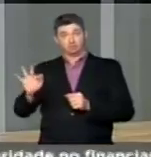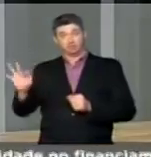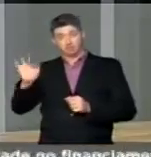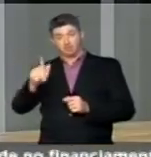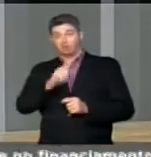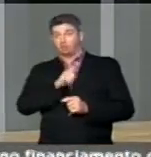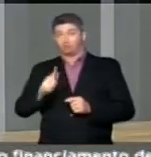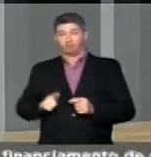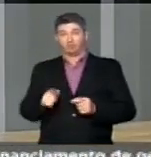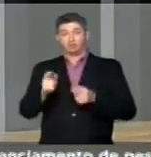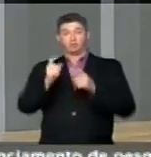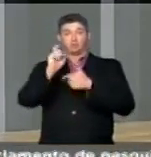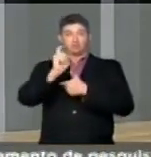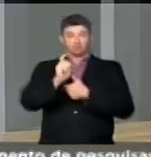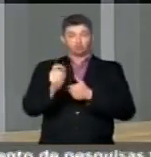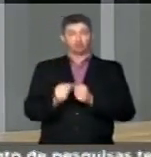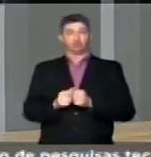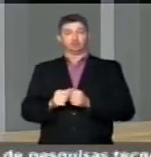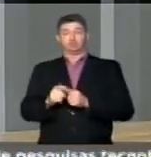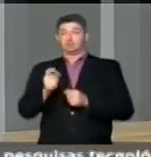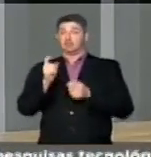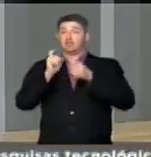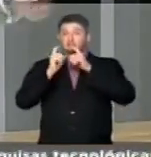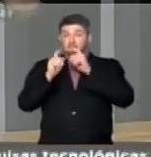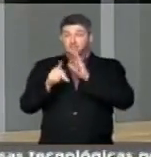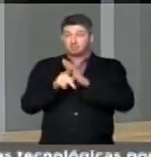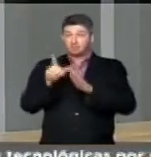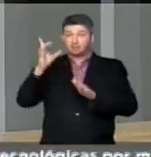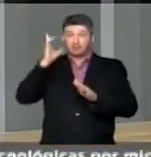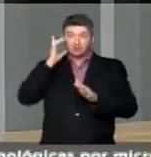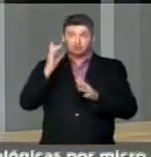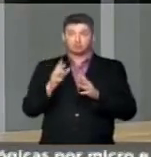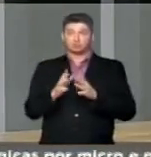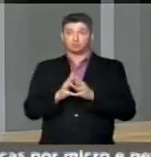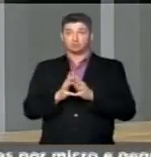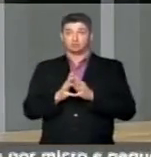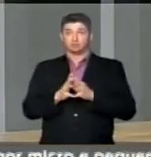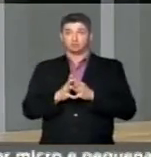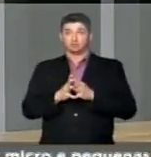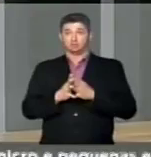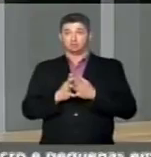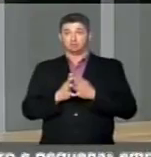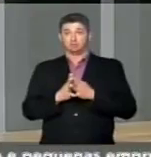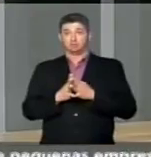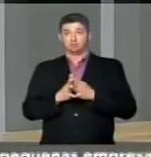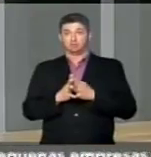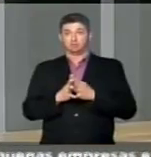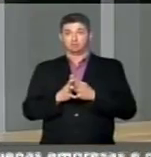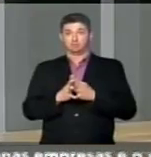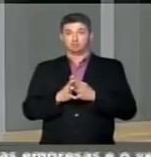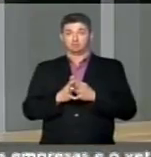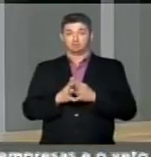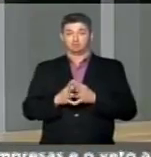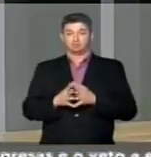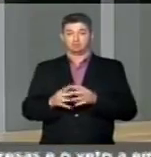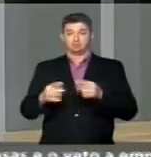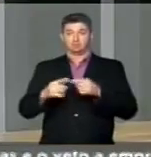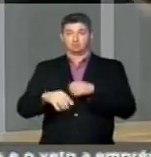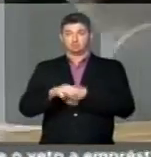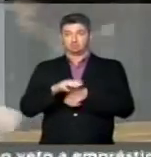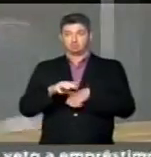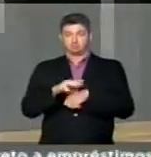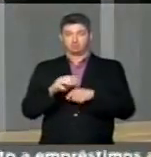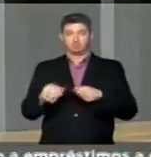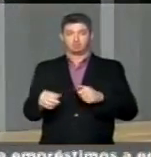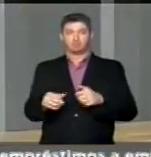Poder Executivo, na gestão da presidente Dilma Rousseff, e que foi encaminhado para esta casa, como manda a Constituição, no